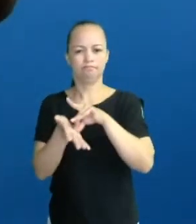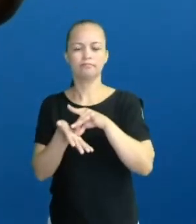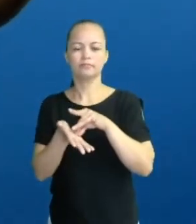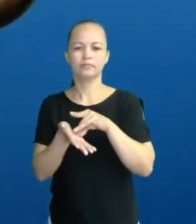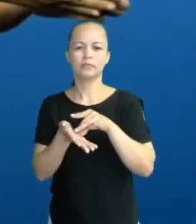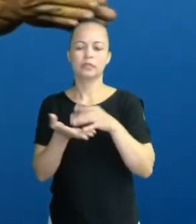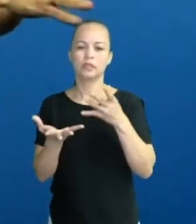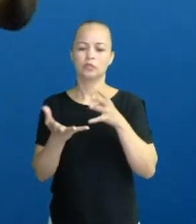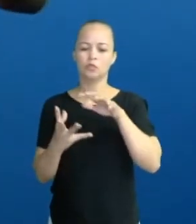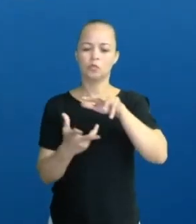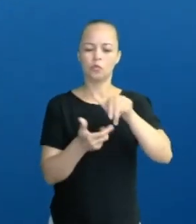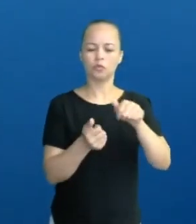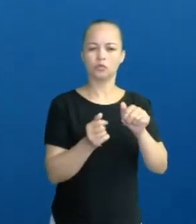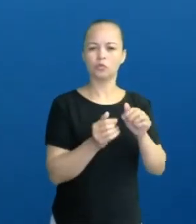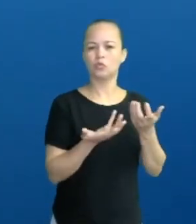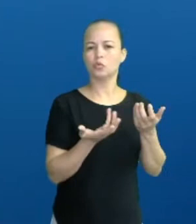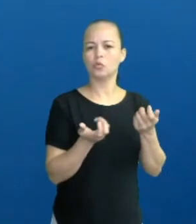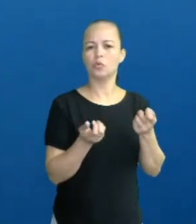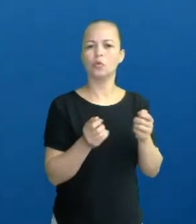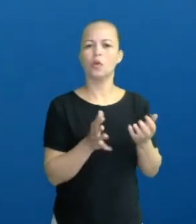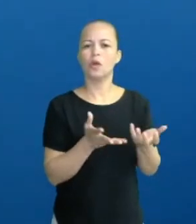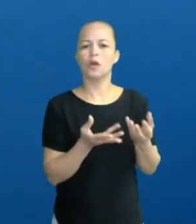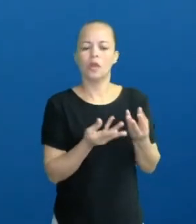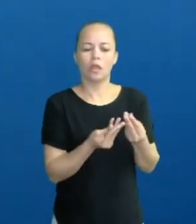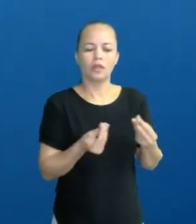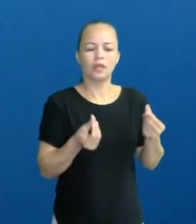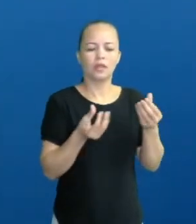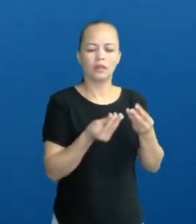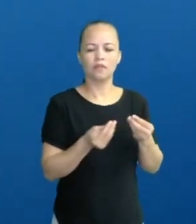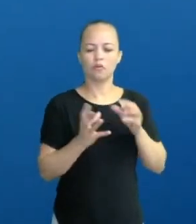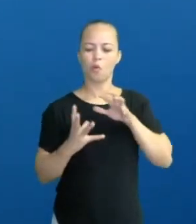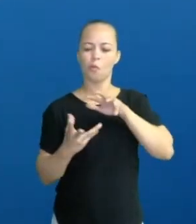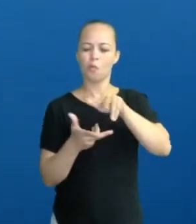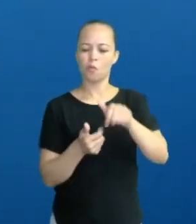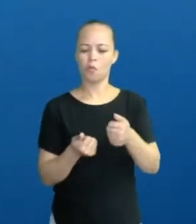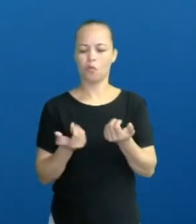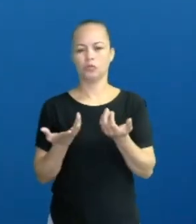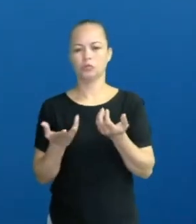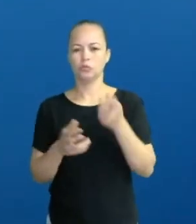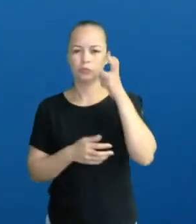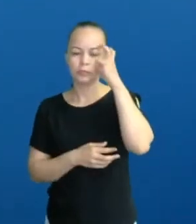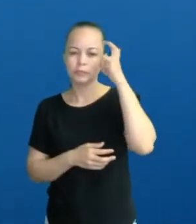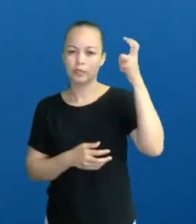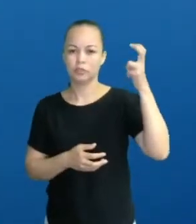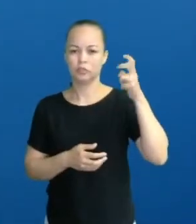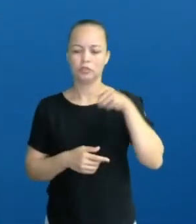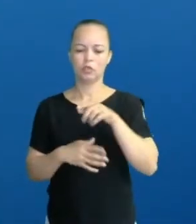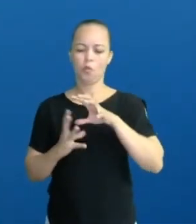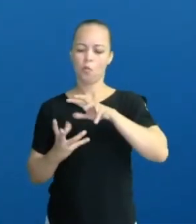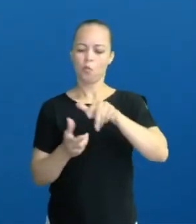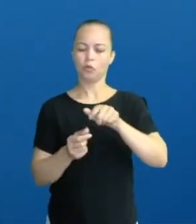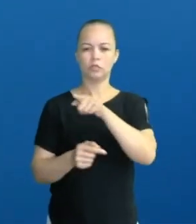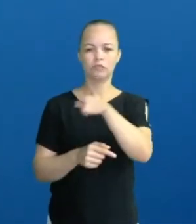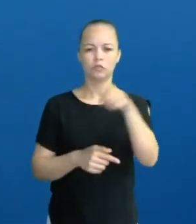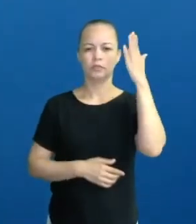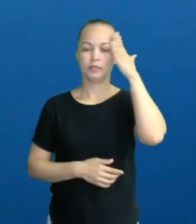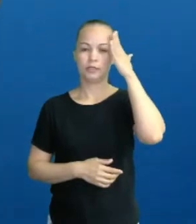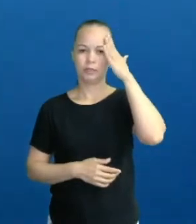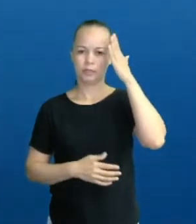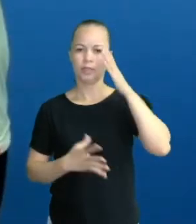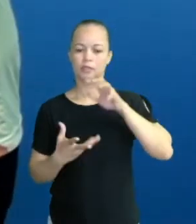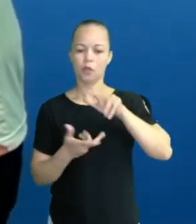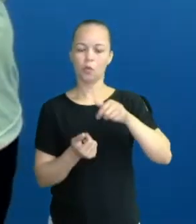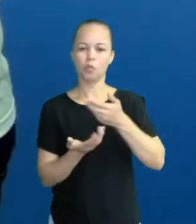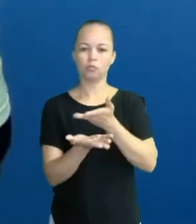Tanto a partir do mundo sensível, quanto do mundo inteligível e desse mundo que justamente permite com que você possa compreender o teu